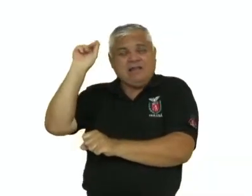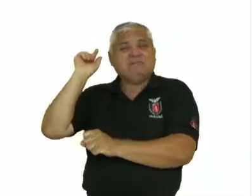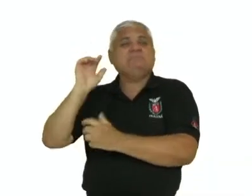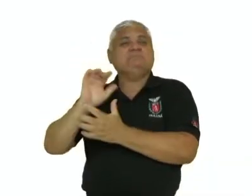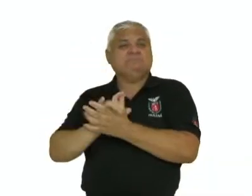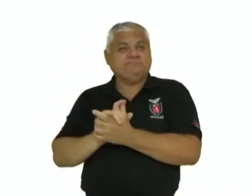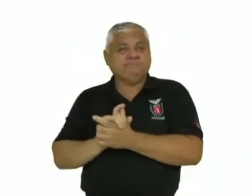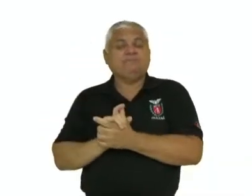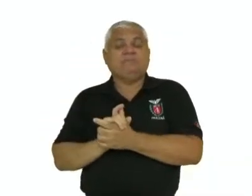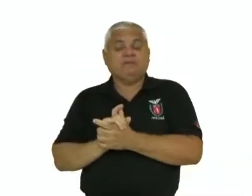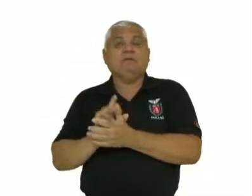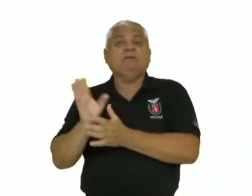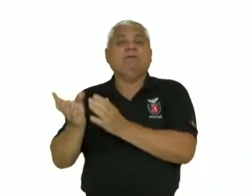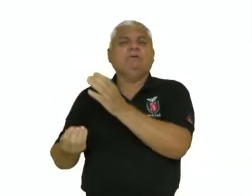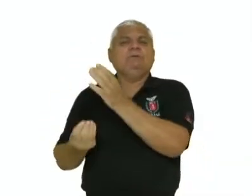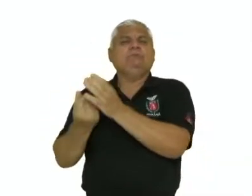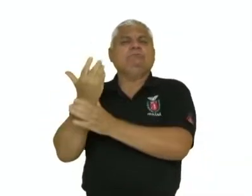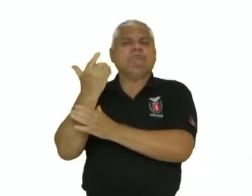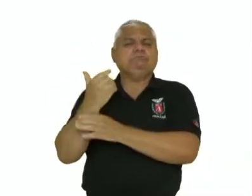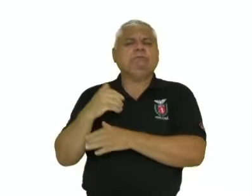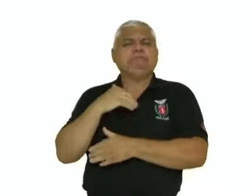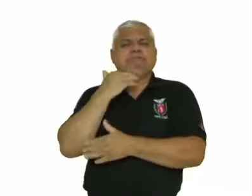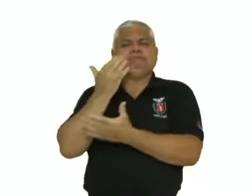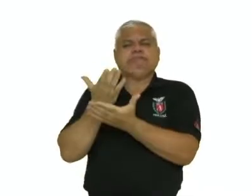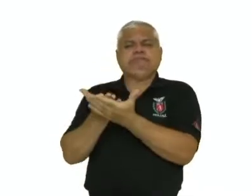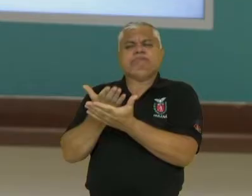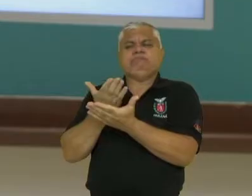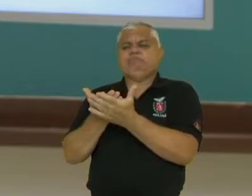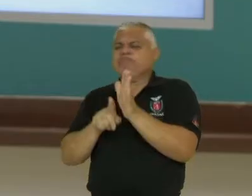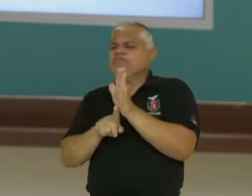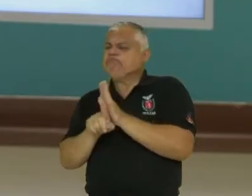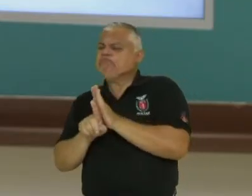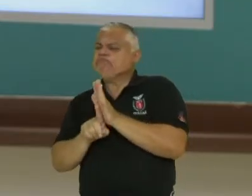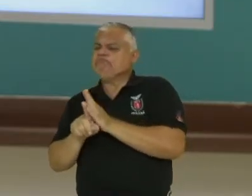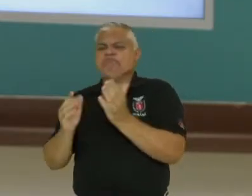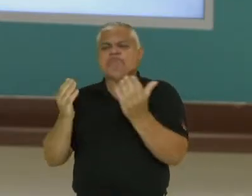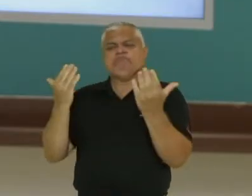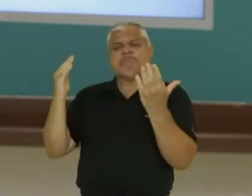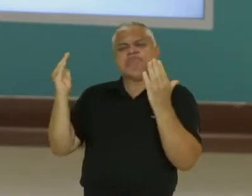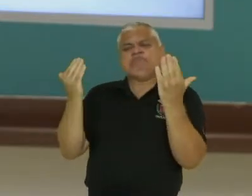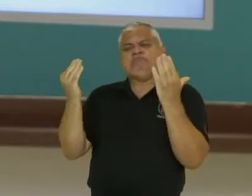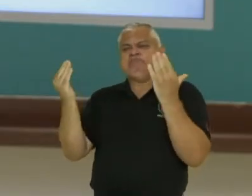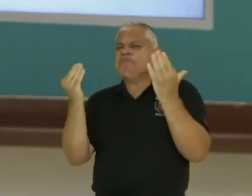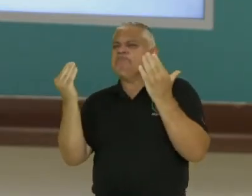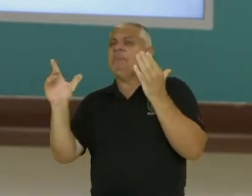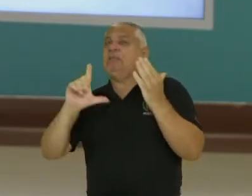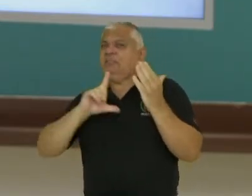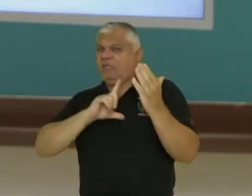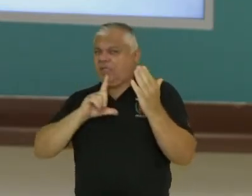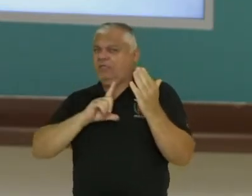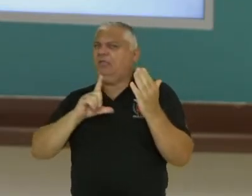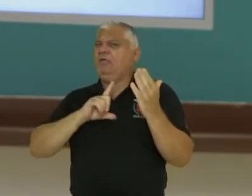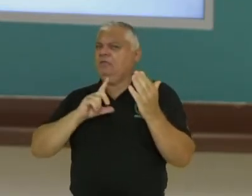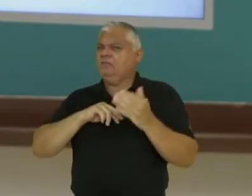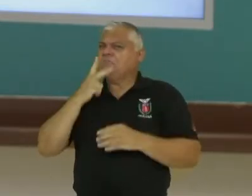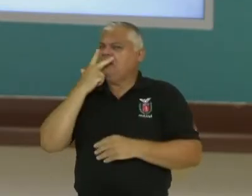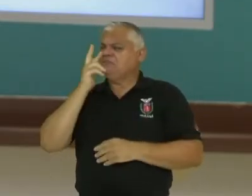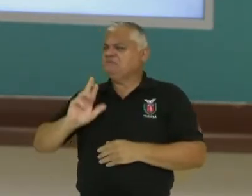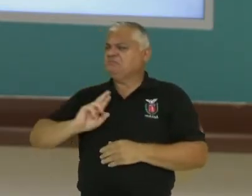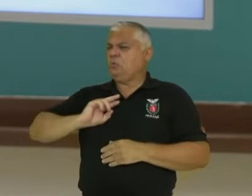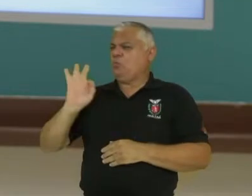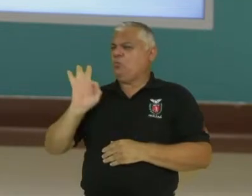Sua origem ainda é questionada. Tem algumas lacunas, algumas coisas que não são bem